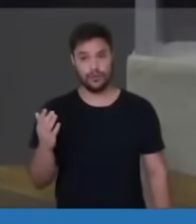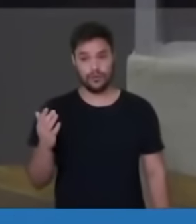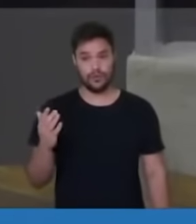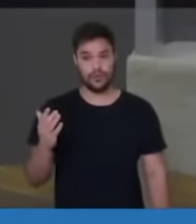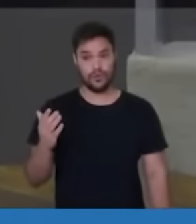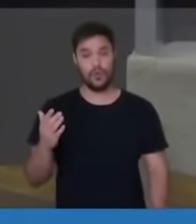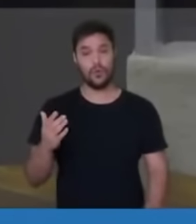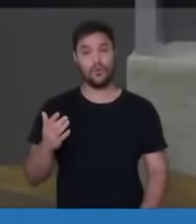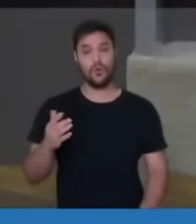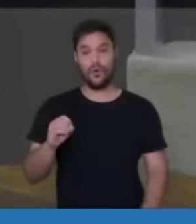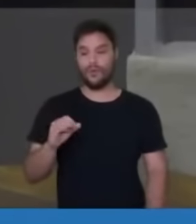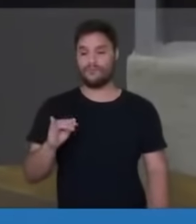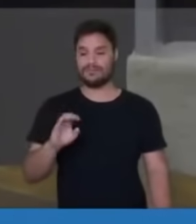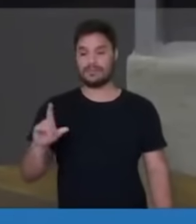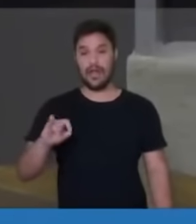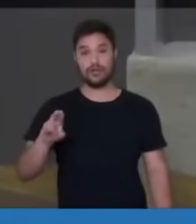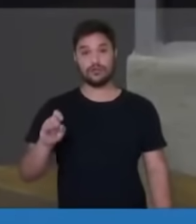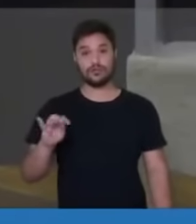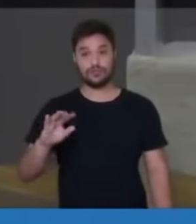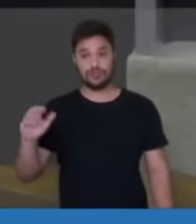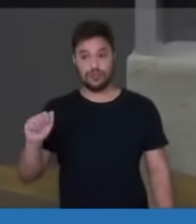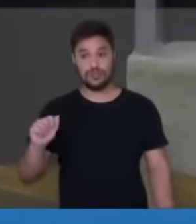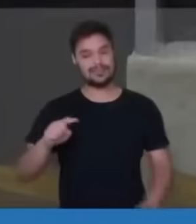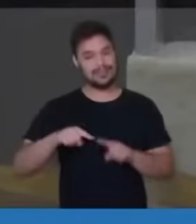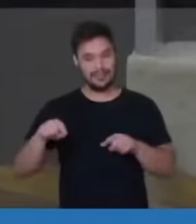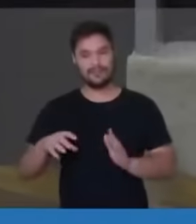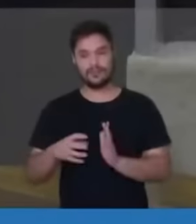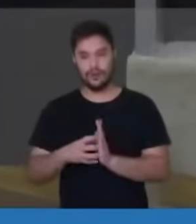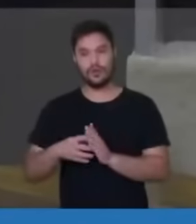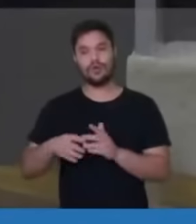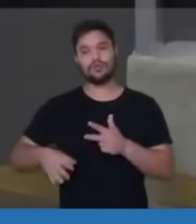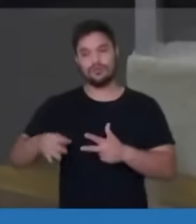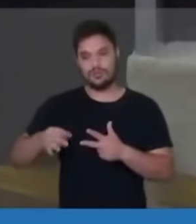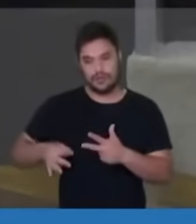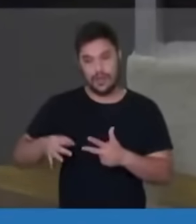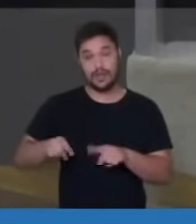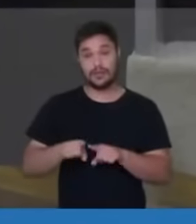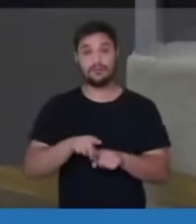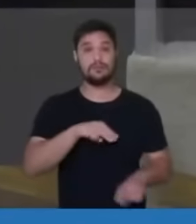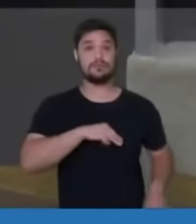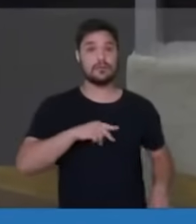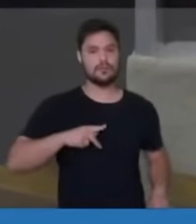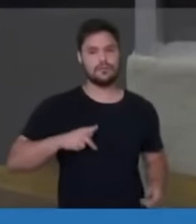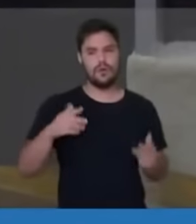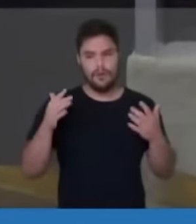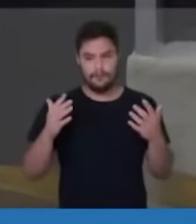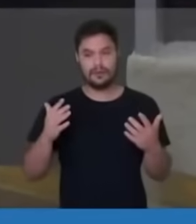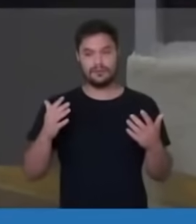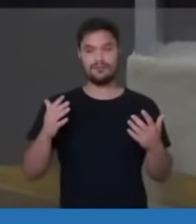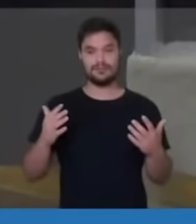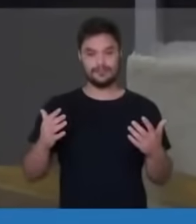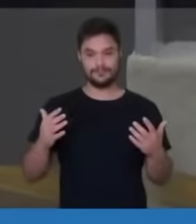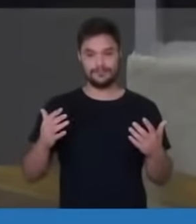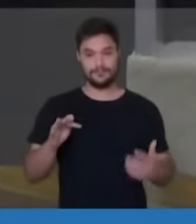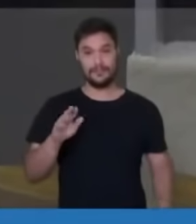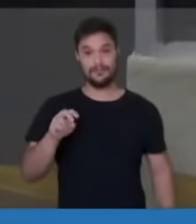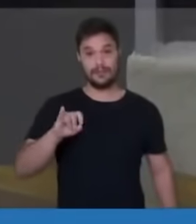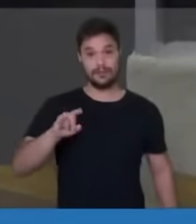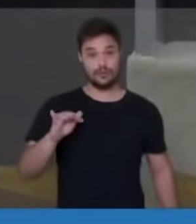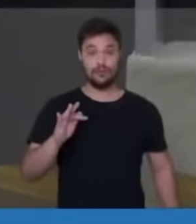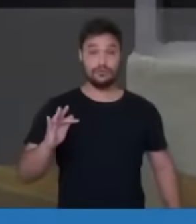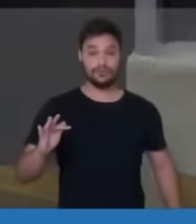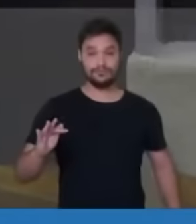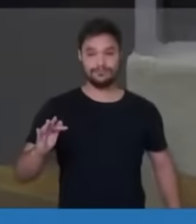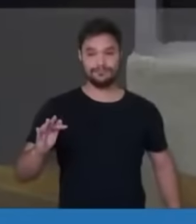de justiça, aos servidores do judiciário e aos servidores do Ministério Público. Parabenizo, portanto, a FENAJUF